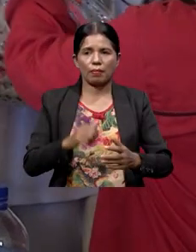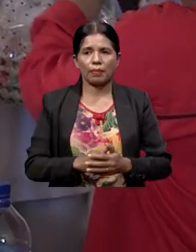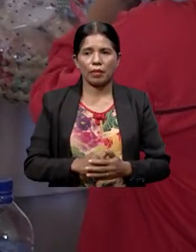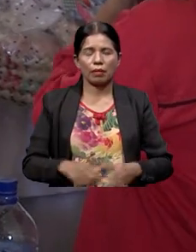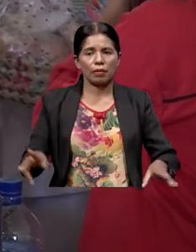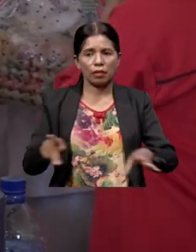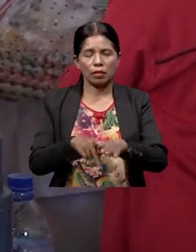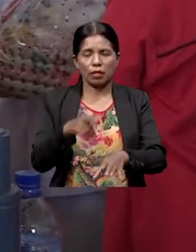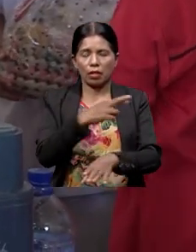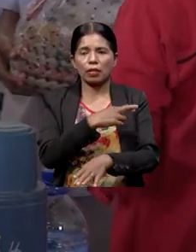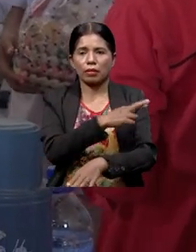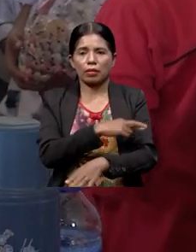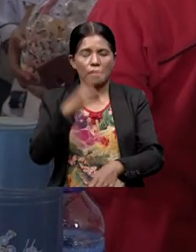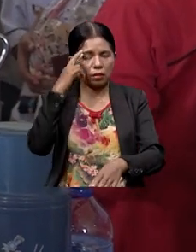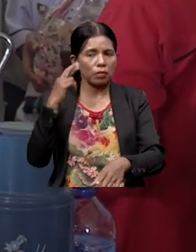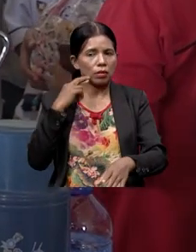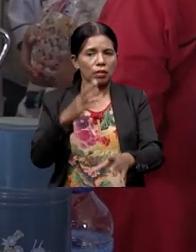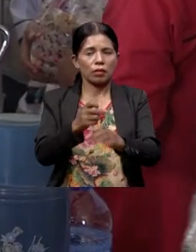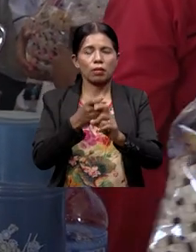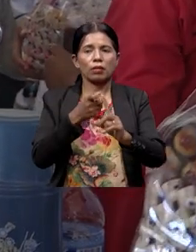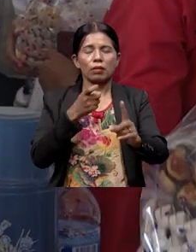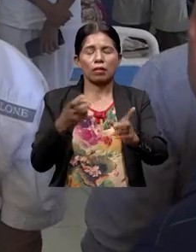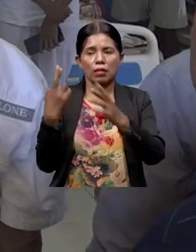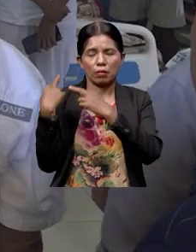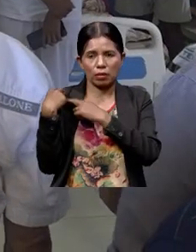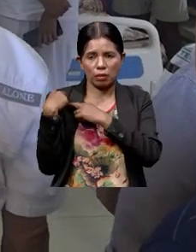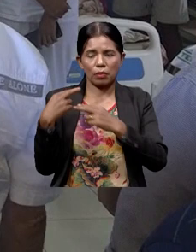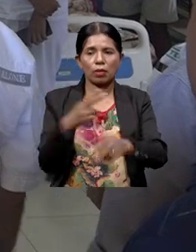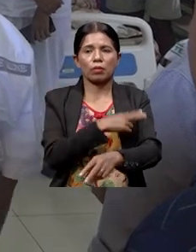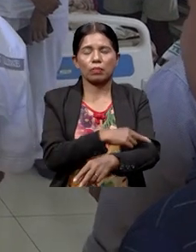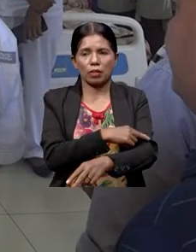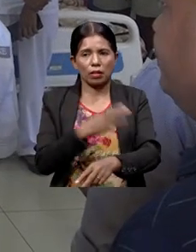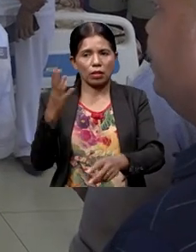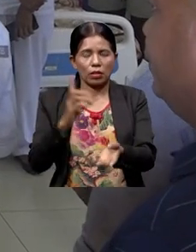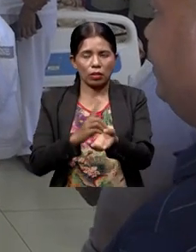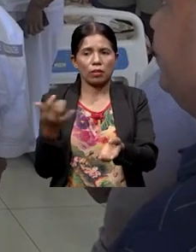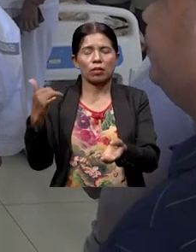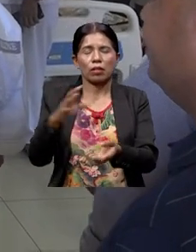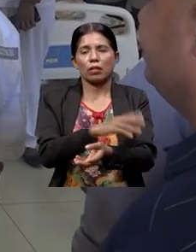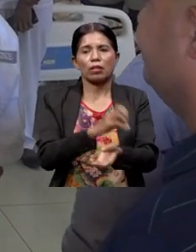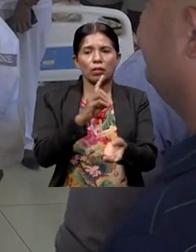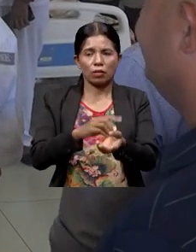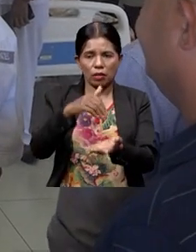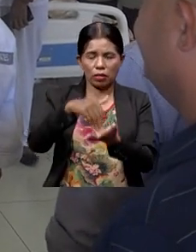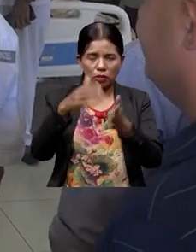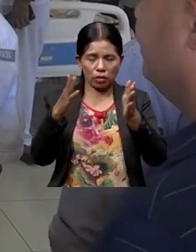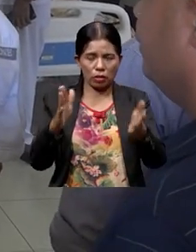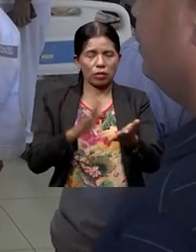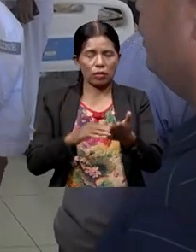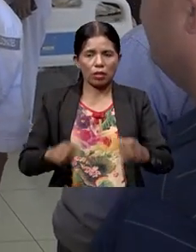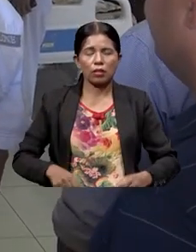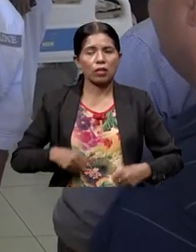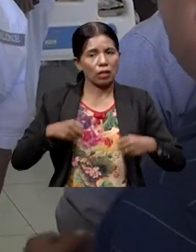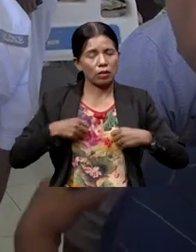da Ramos Horta, o comitiva, sim o entusiasmo, o seu responsável hospital refere, Dr. Sira, enfermeiro, no estudante Escola de Saúde,